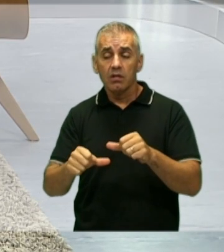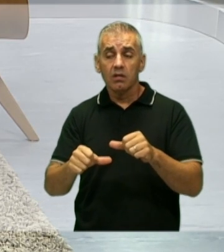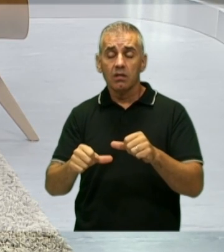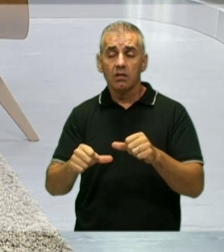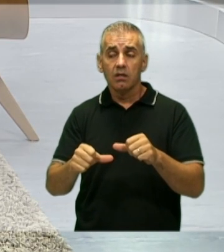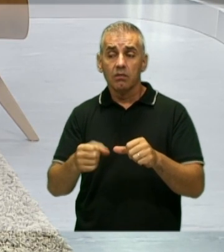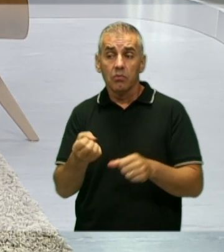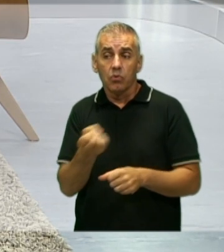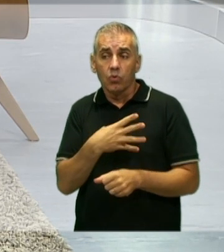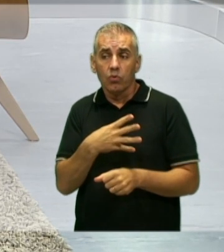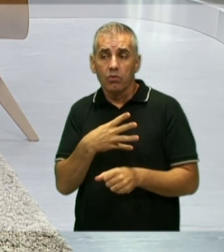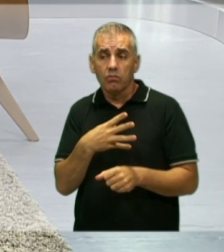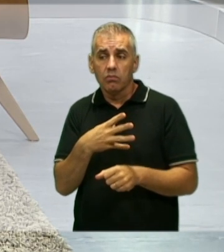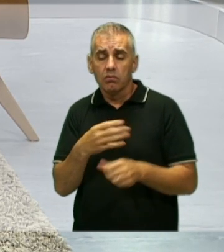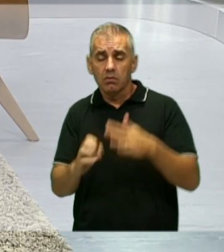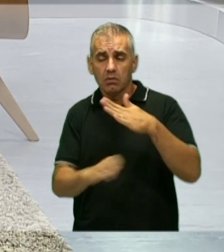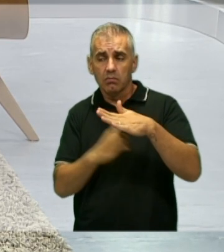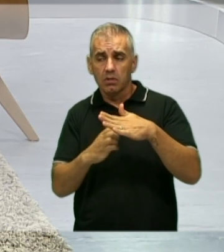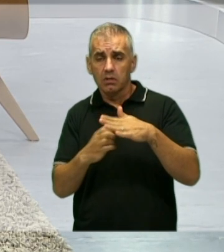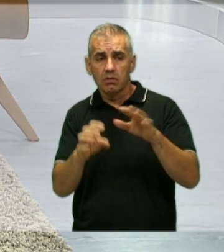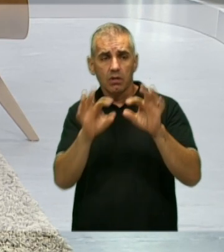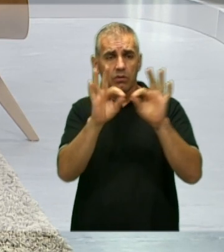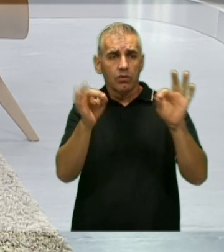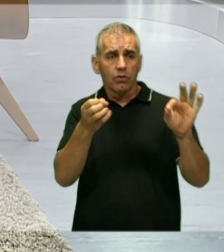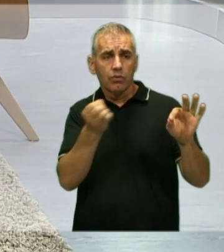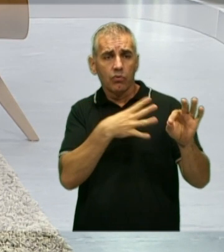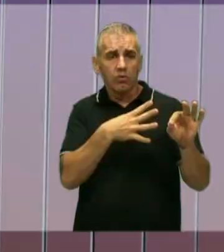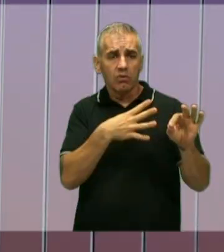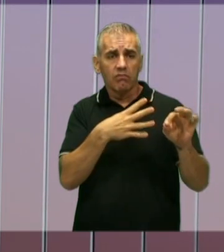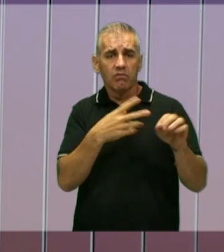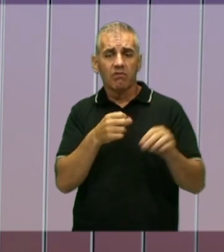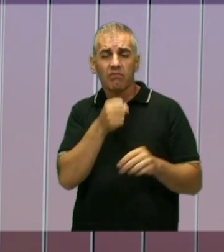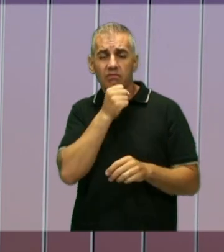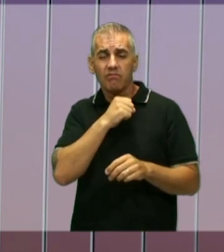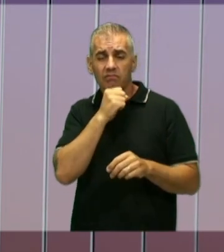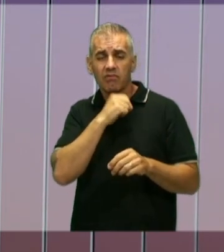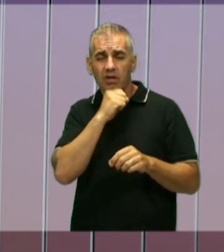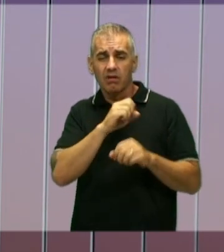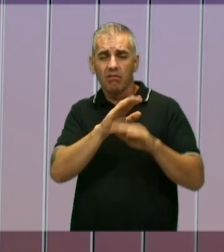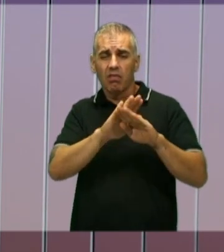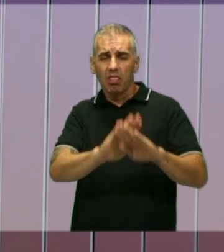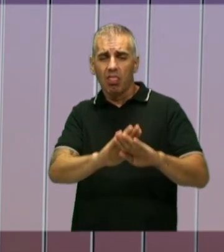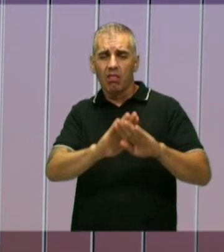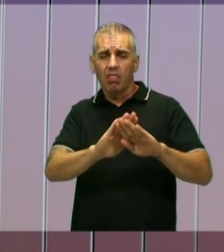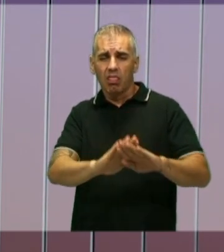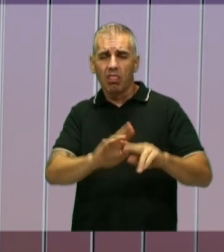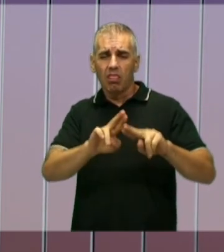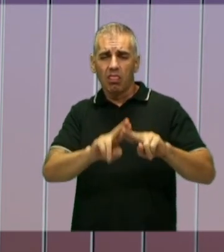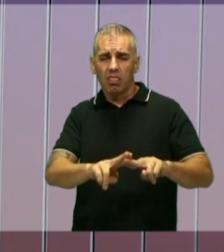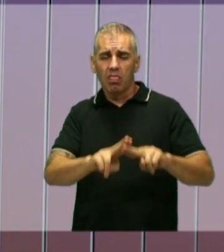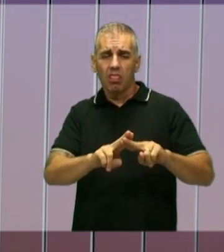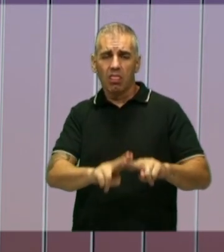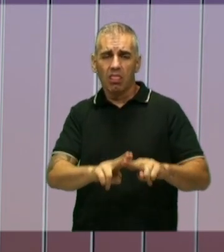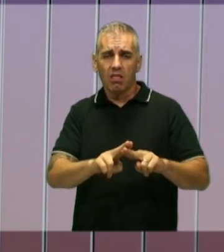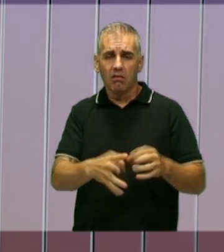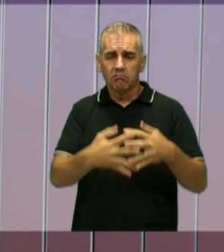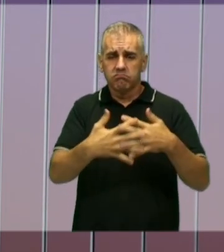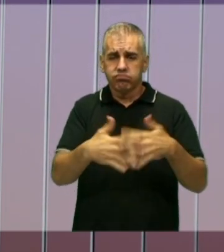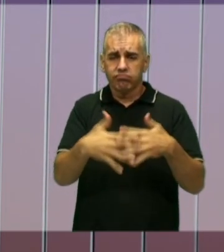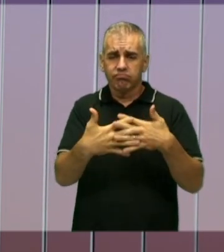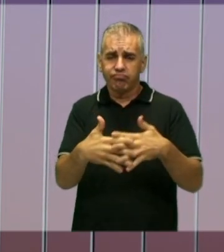fio dela, ela coloca um novo e eles vão ficando, e vai ficando aquela montoeira, aquele emaranhado de fios